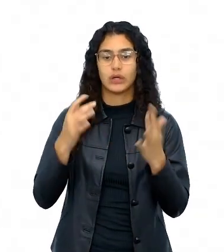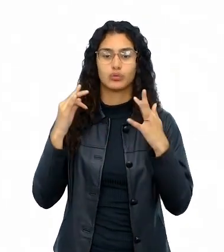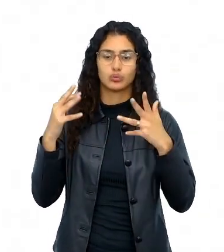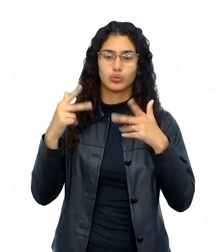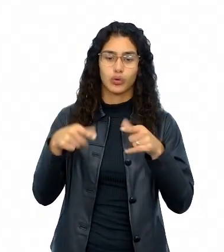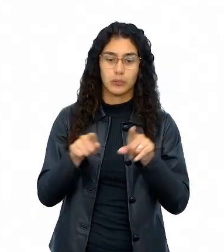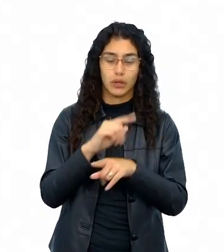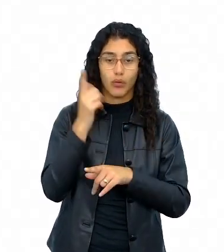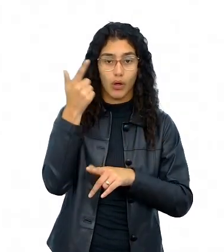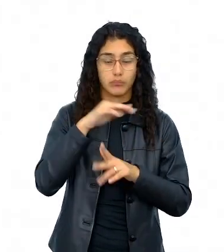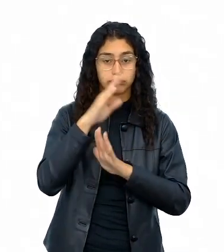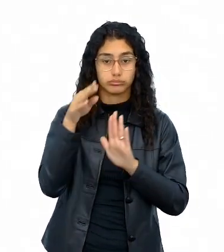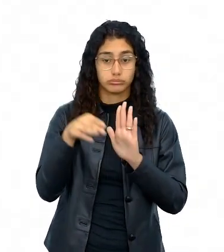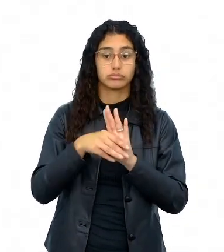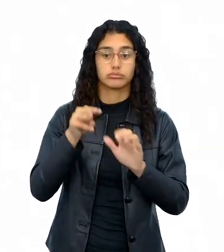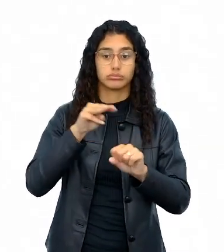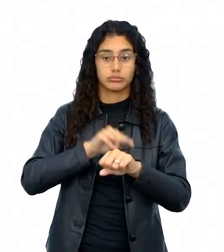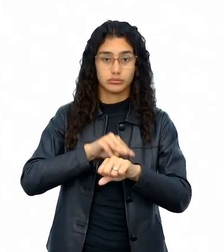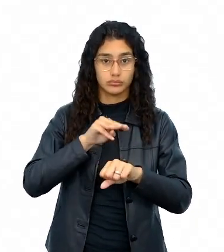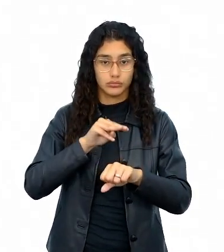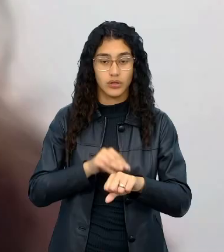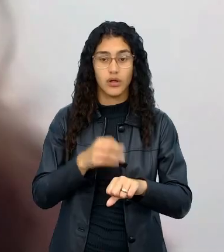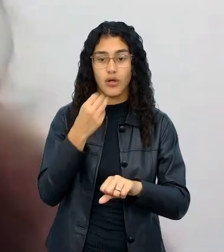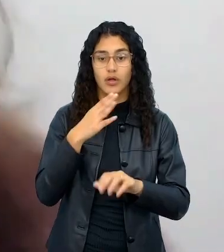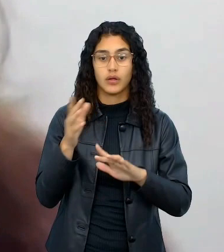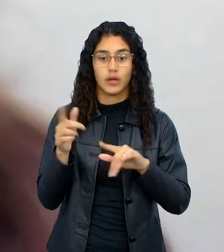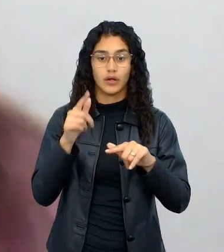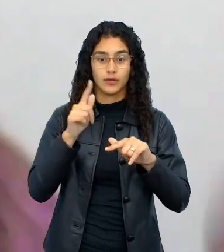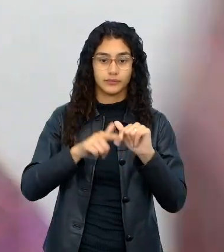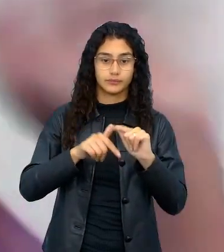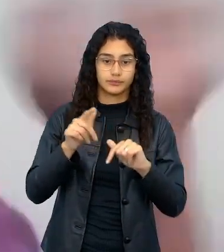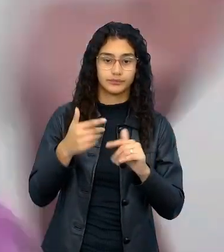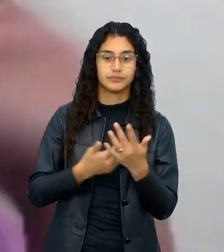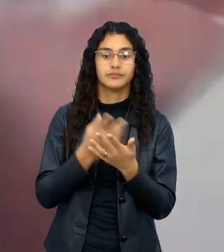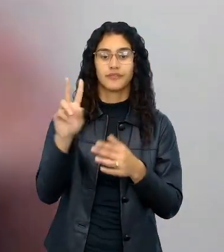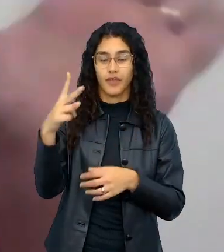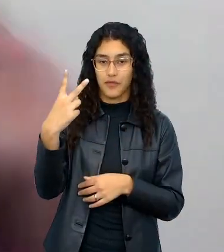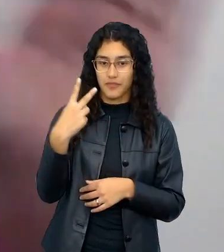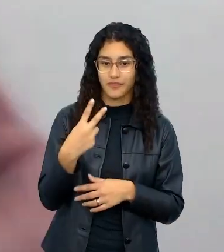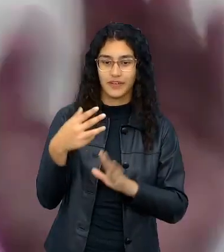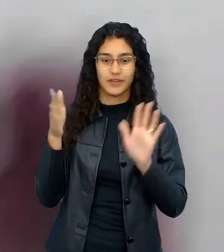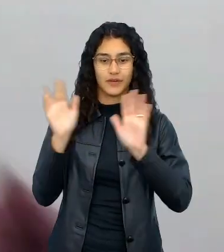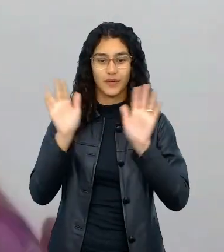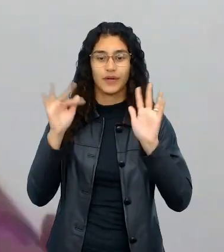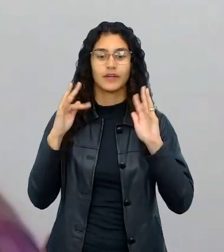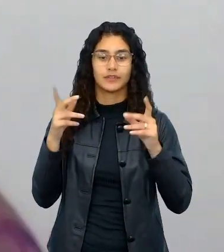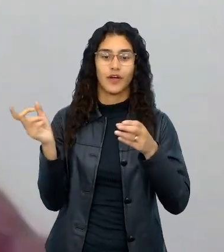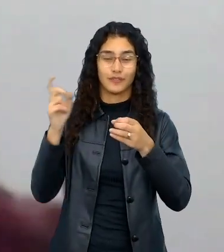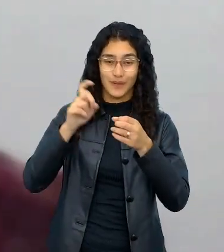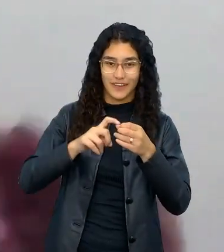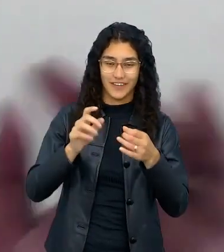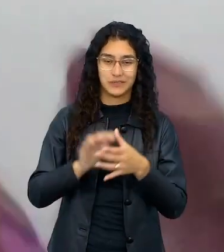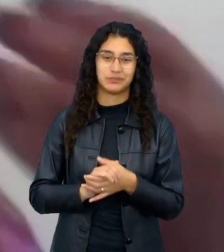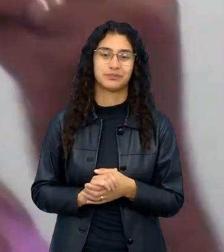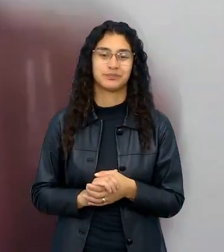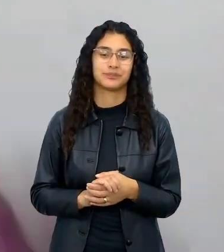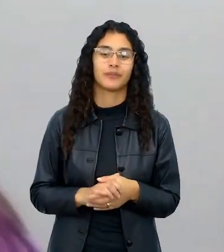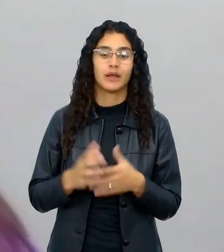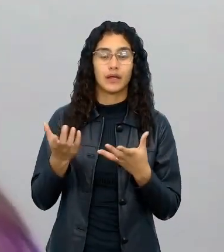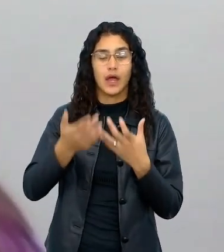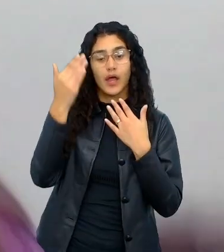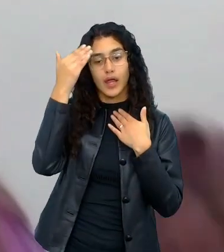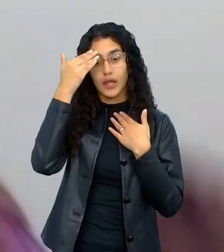todos que chegaram até aqui. Vou sair do material para vocês me verem. Olá, estou aqui de volta. Então, eu